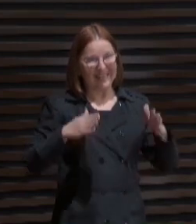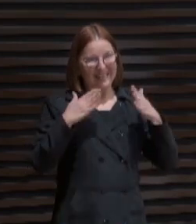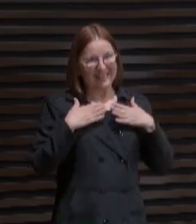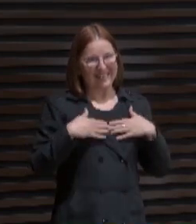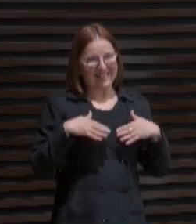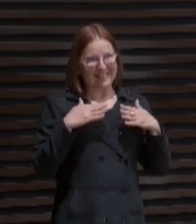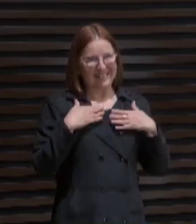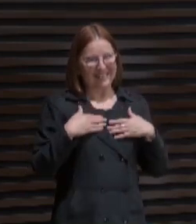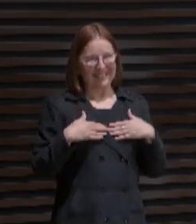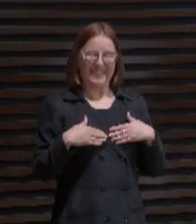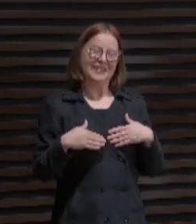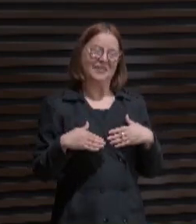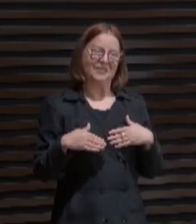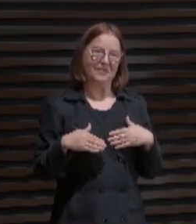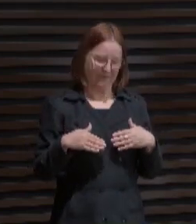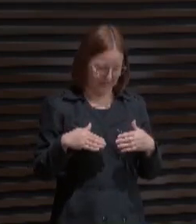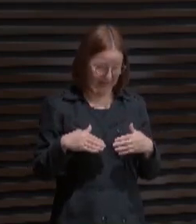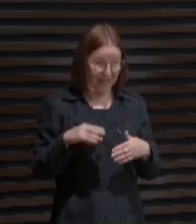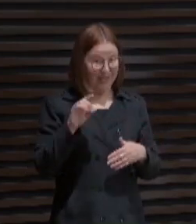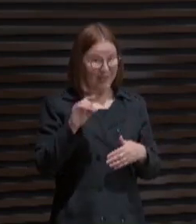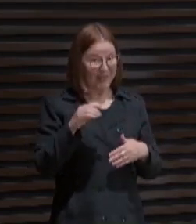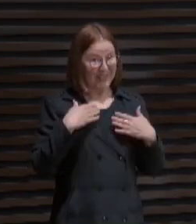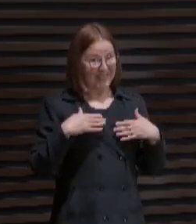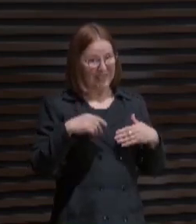descansará. Só descansa quem tem paz.